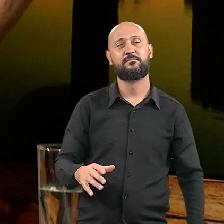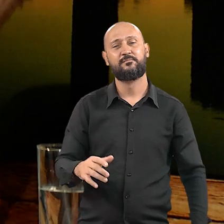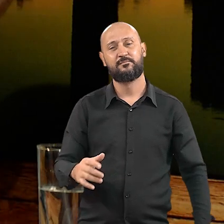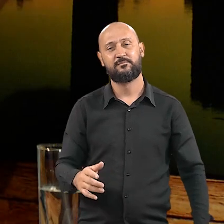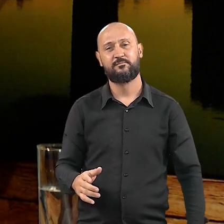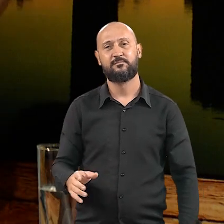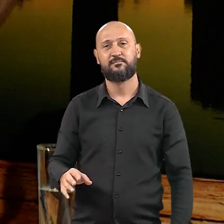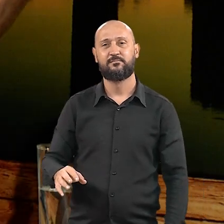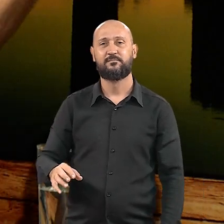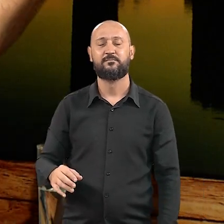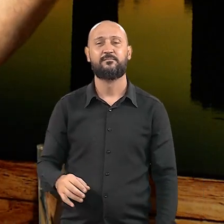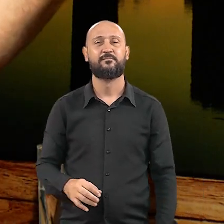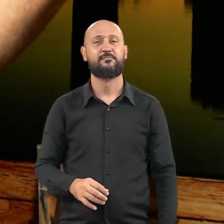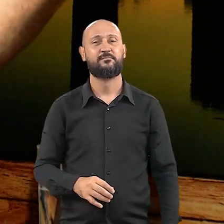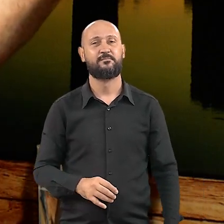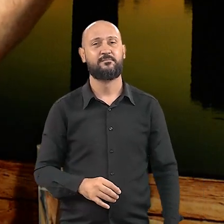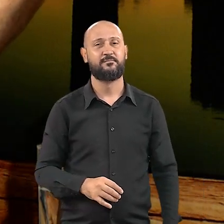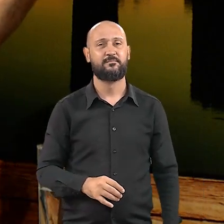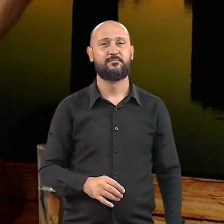larari,